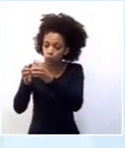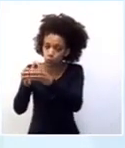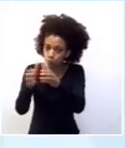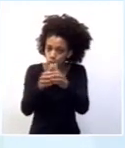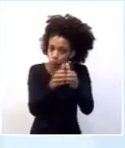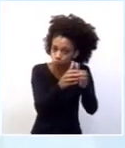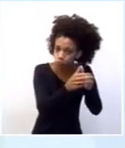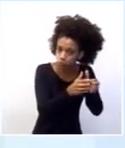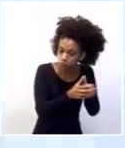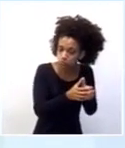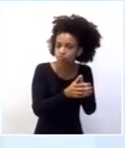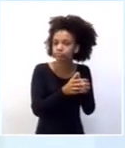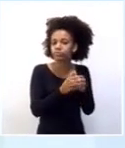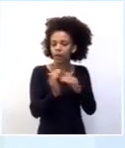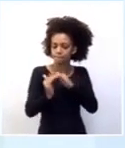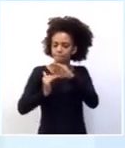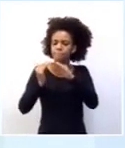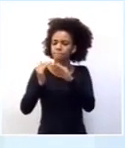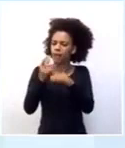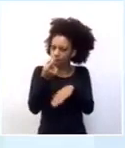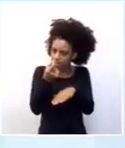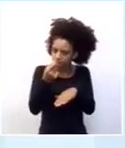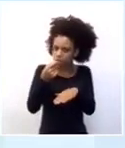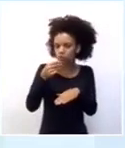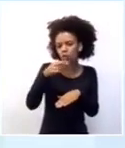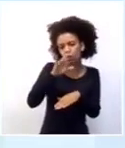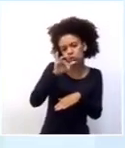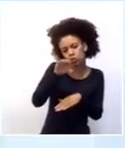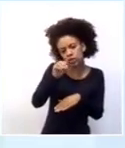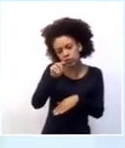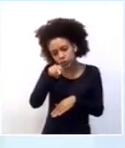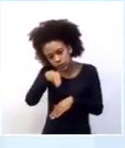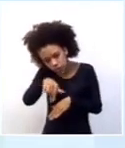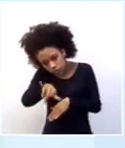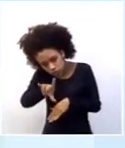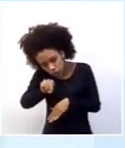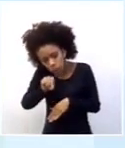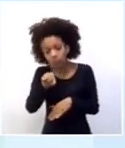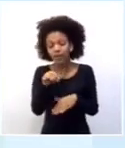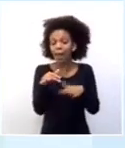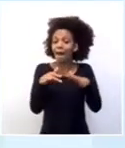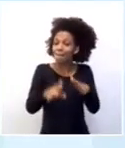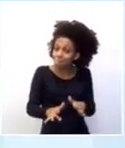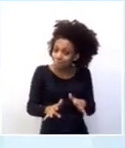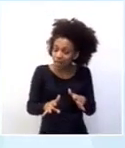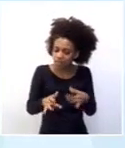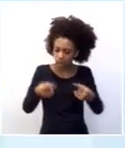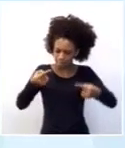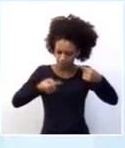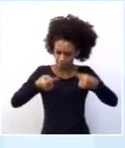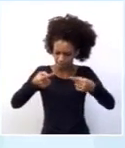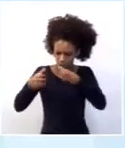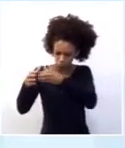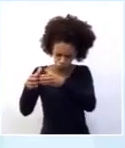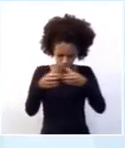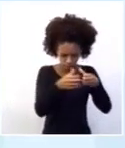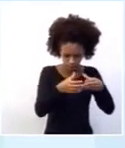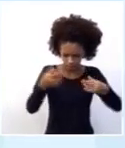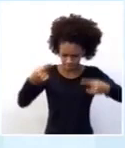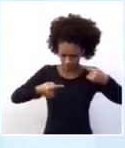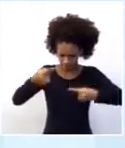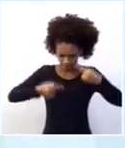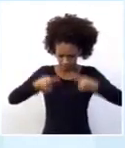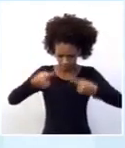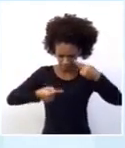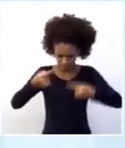forma sedentária próximo ao Rio Nilo. Acontece que esses nomos eles começam a disputar entre si as